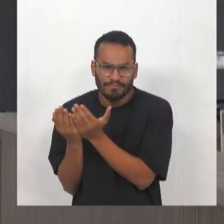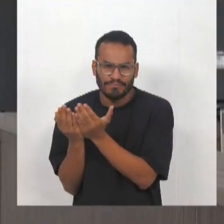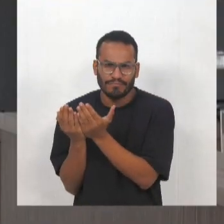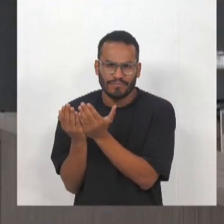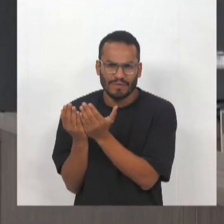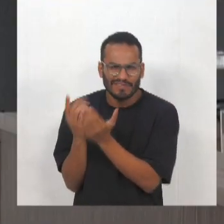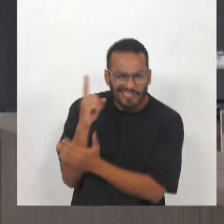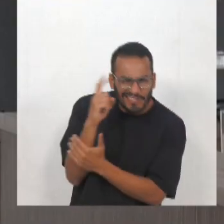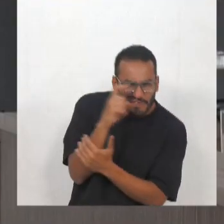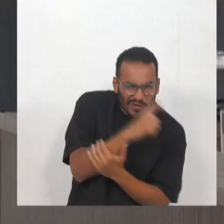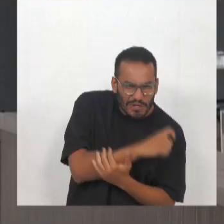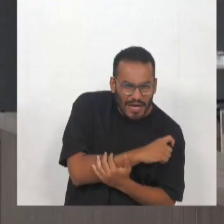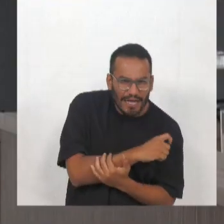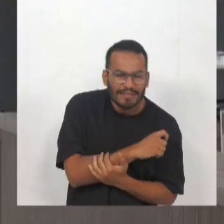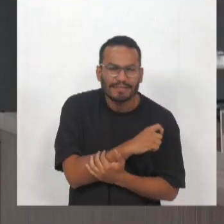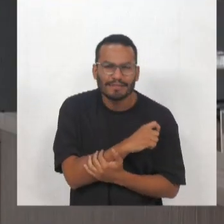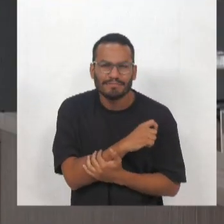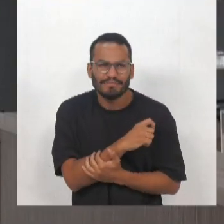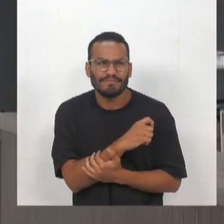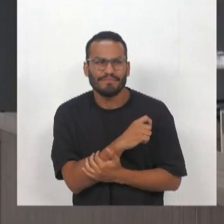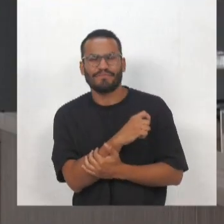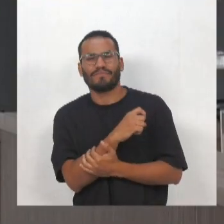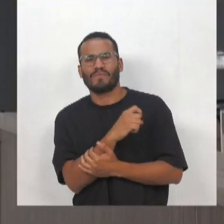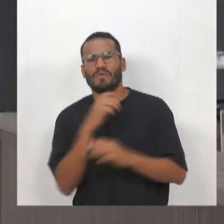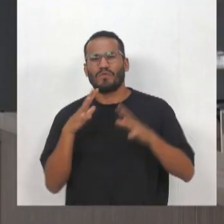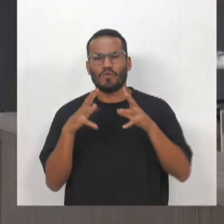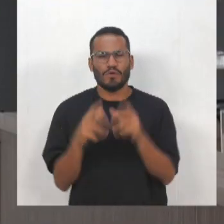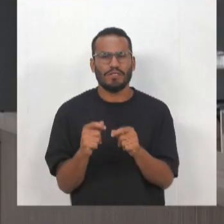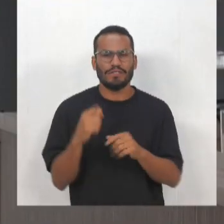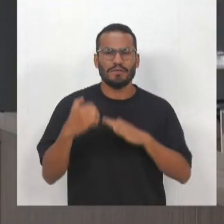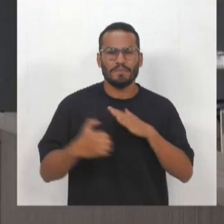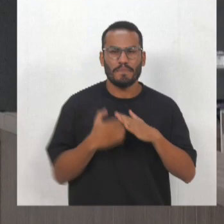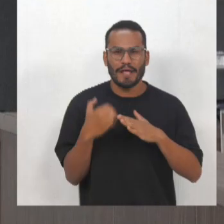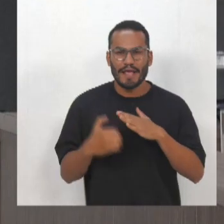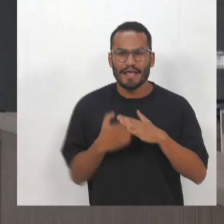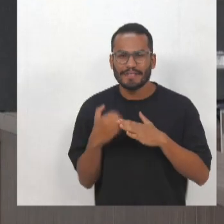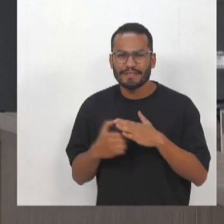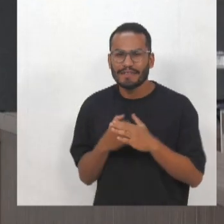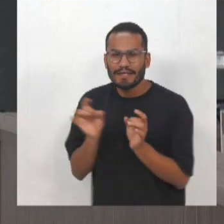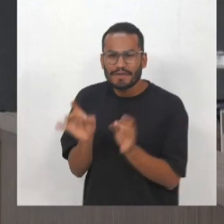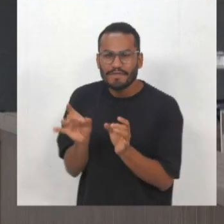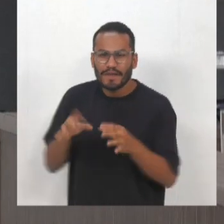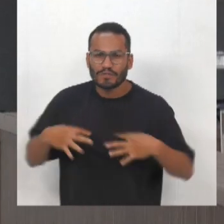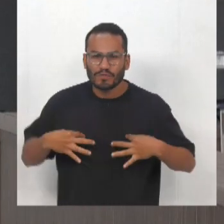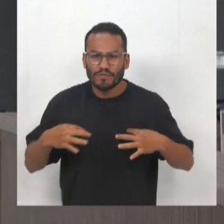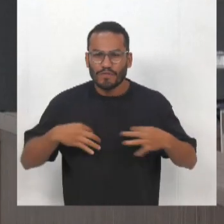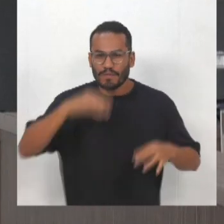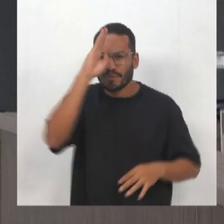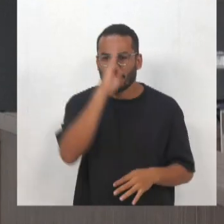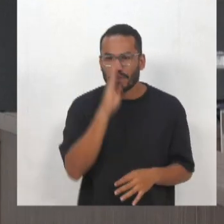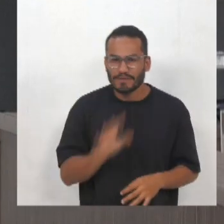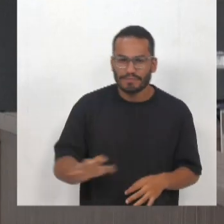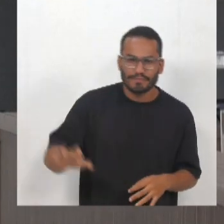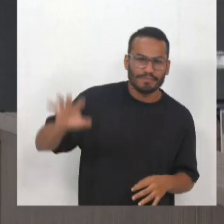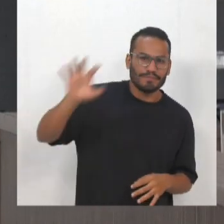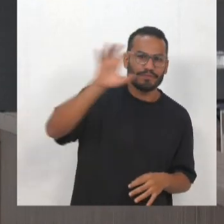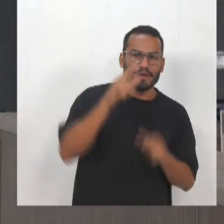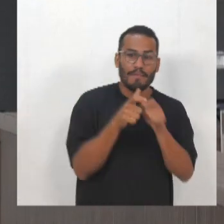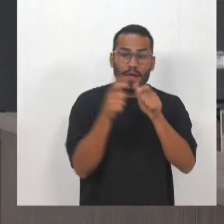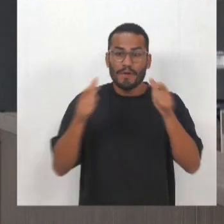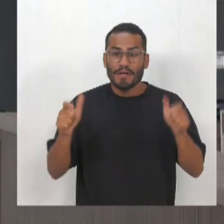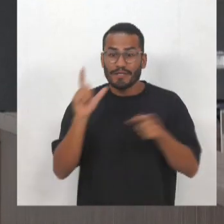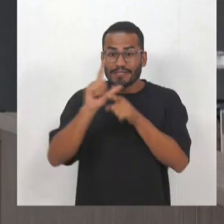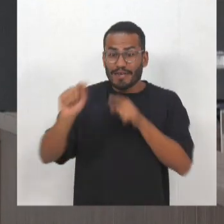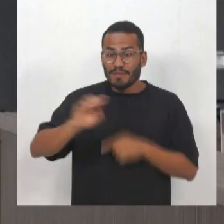com dificuldades, né? Todas as empresas que vendem uniforme para o Brasil inteiro, a maioria delas sai